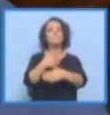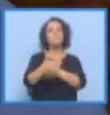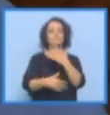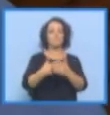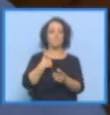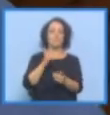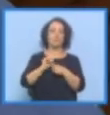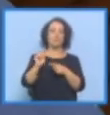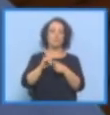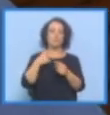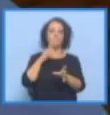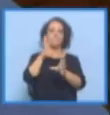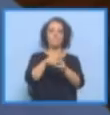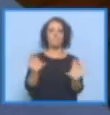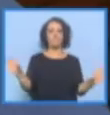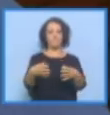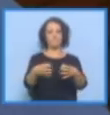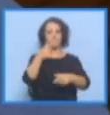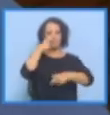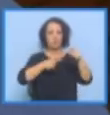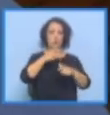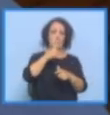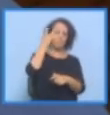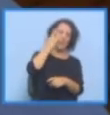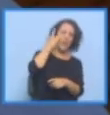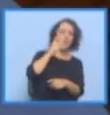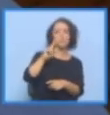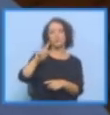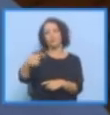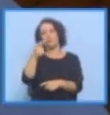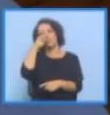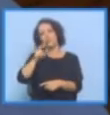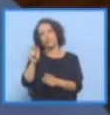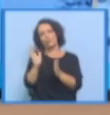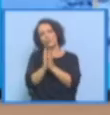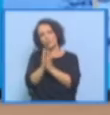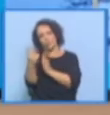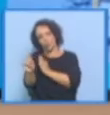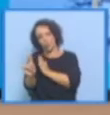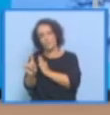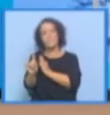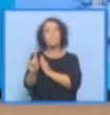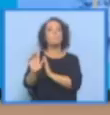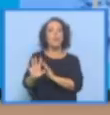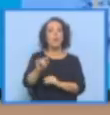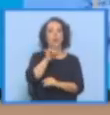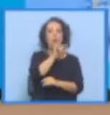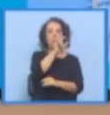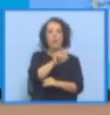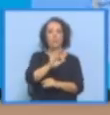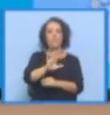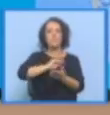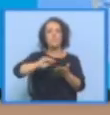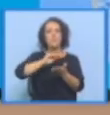grande equipa de leigos e de padres, que quando ele estava no Secretariado Nacional da Educação Cristã, um tempo de